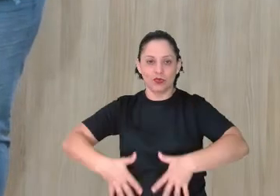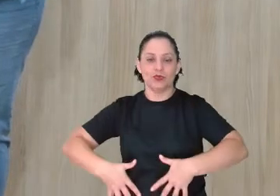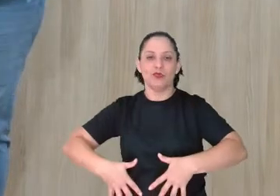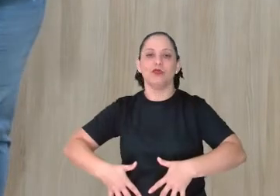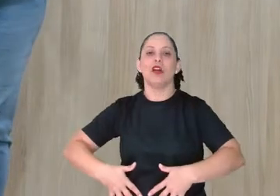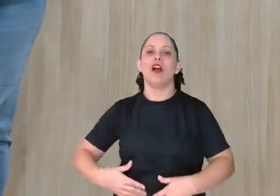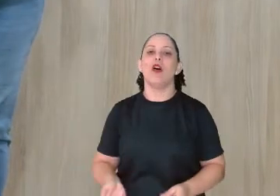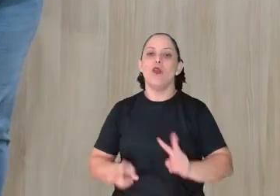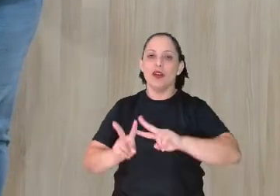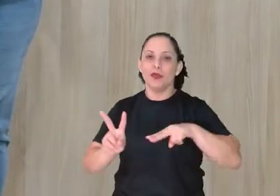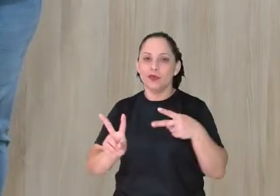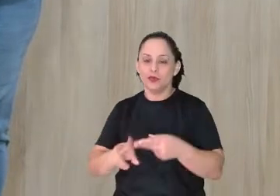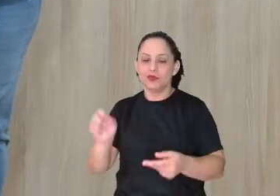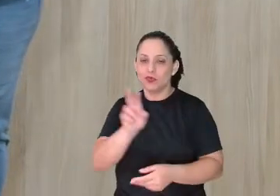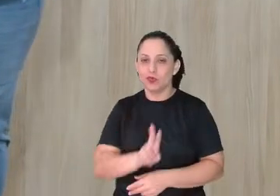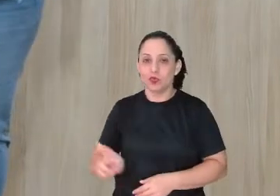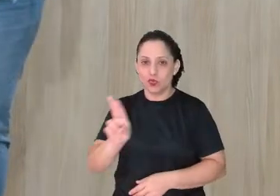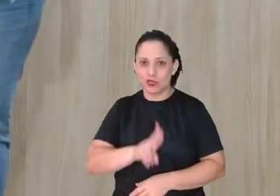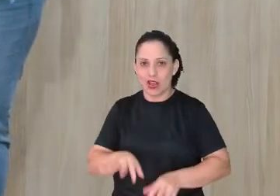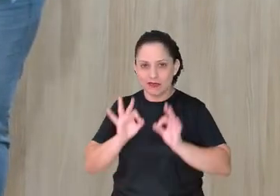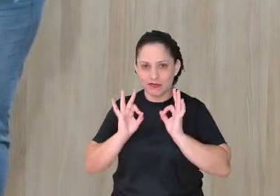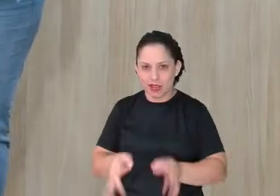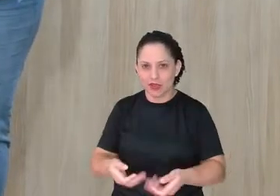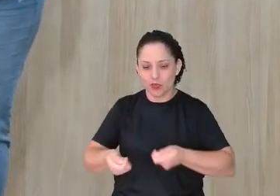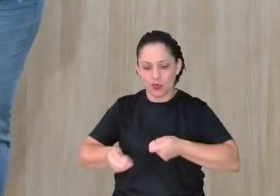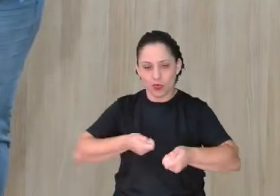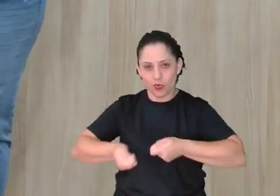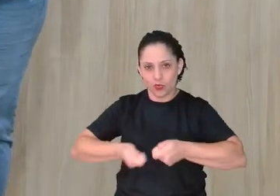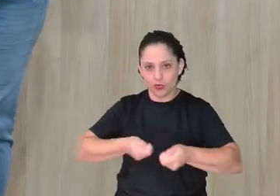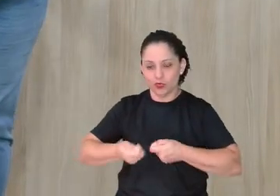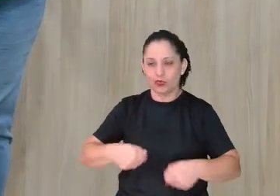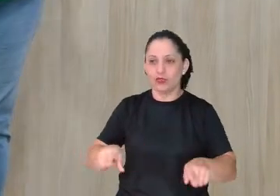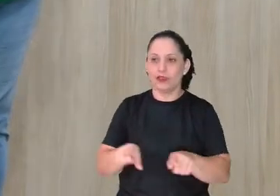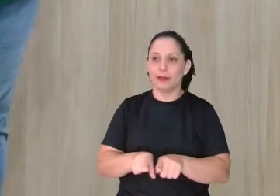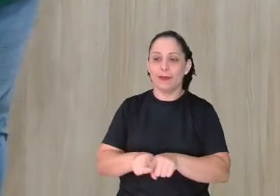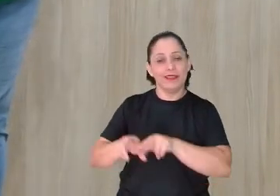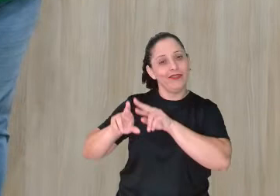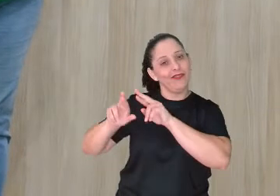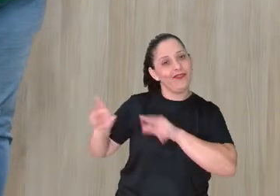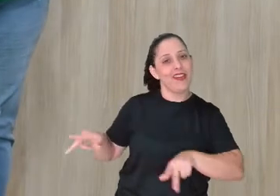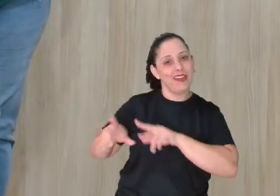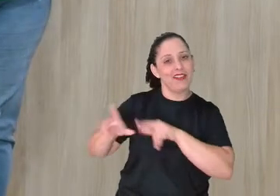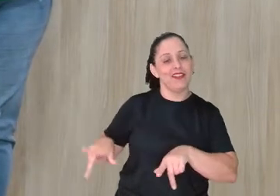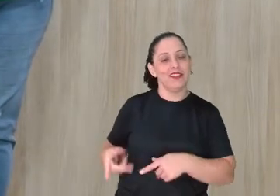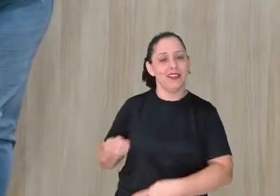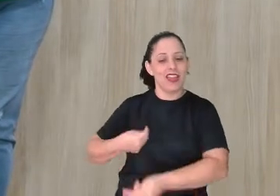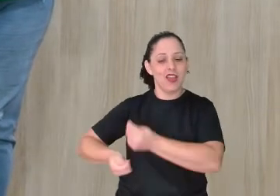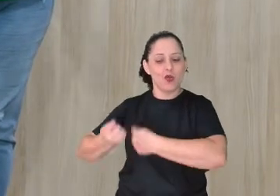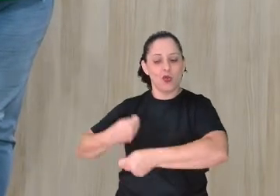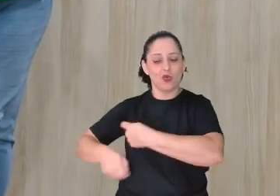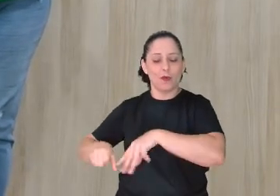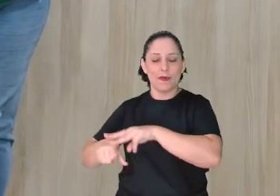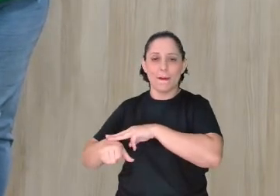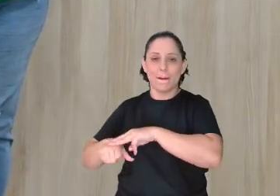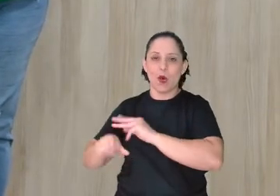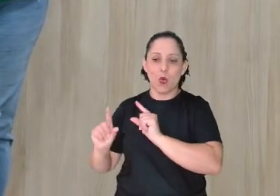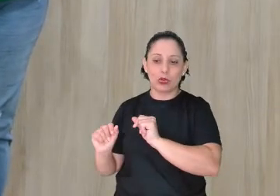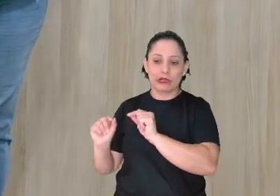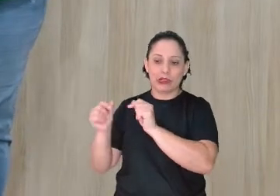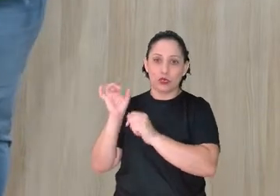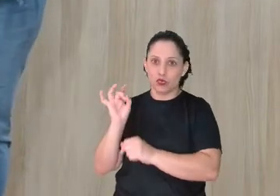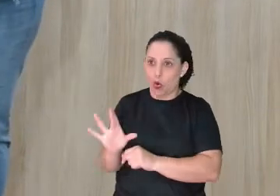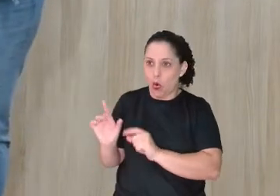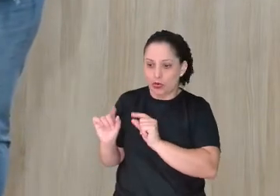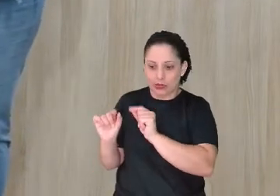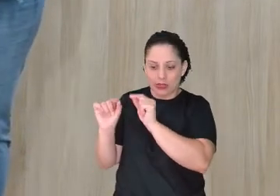De utilizá-los de maneira adequada. É diferente da economia marrom. E aí? Essa economia marrom, que danada é